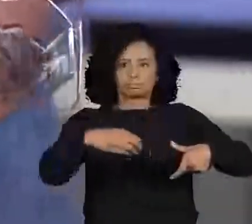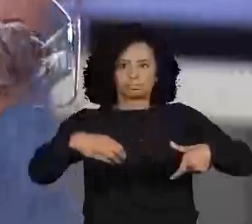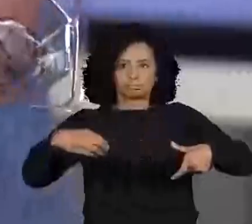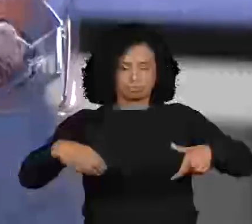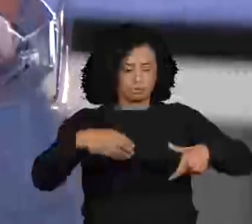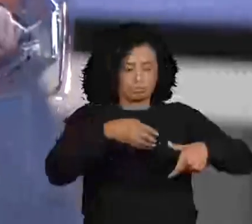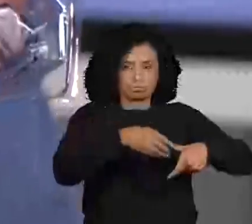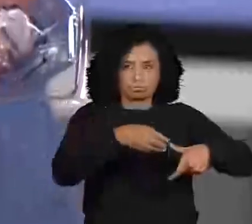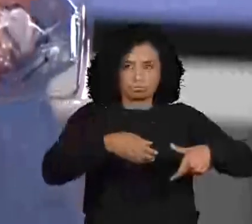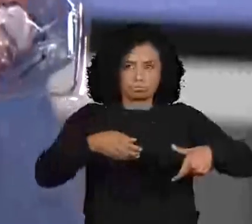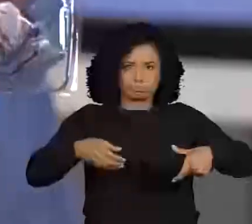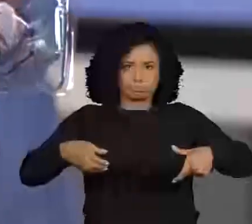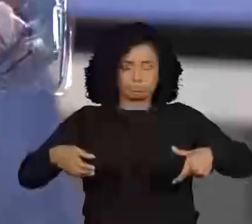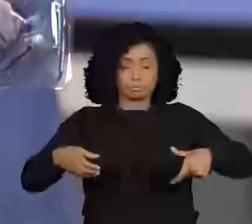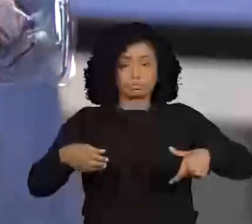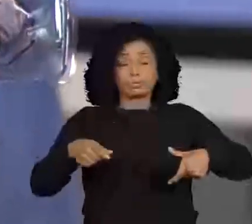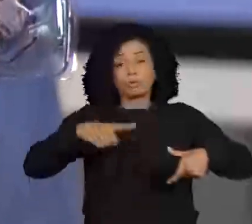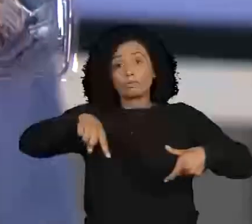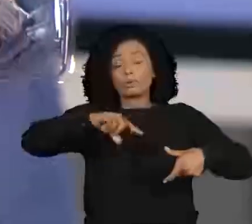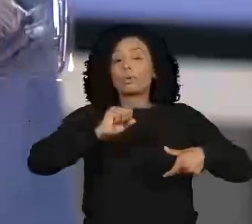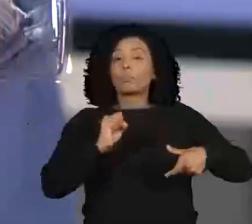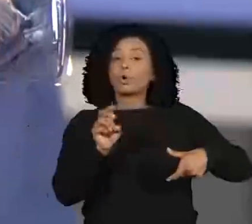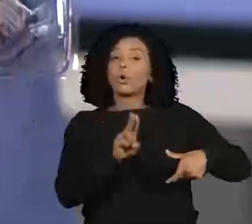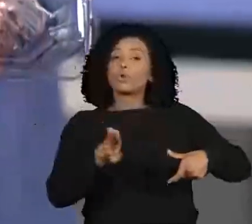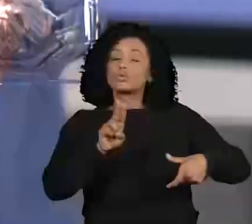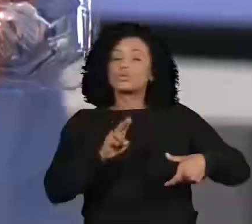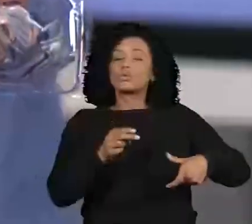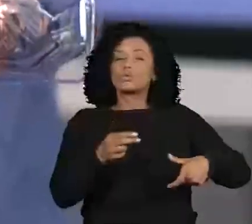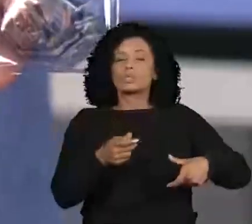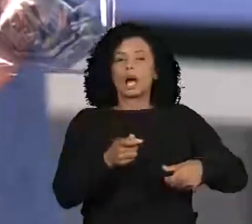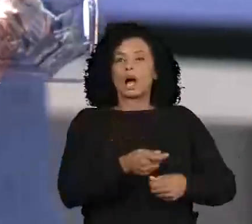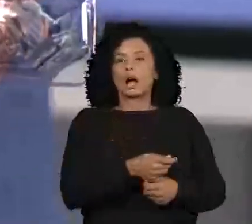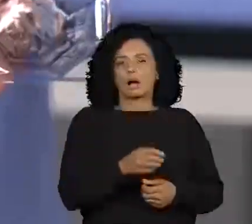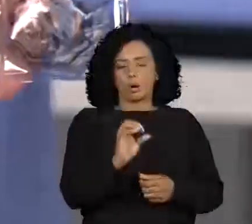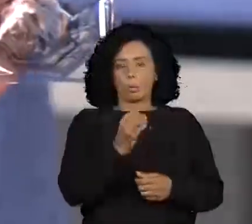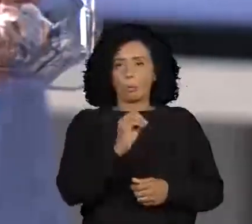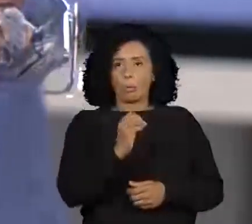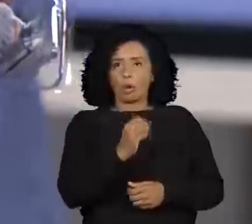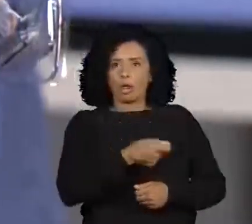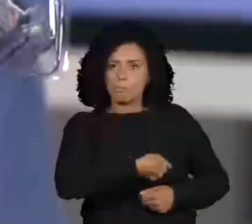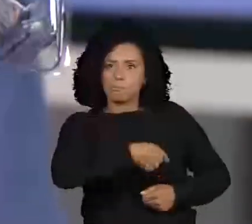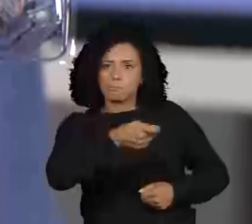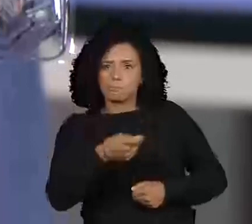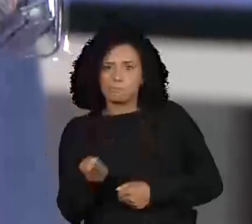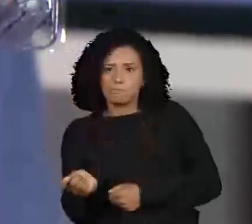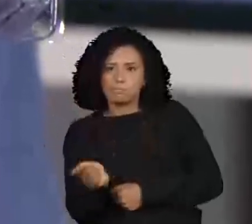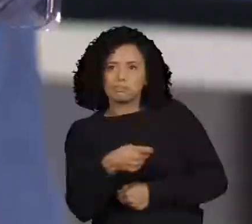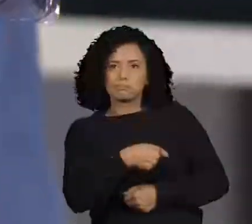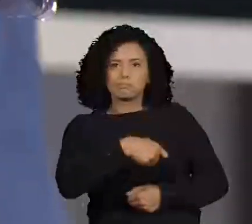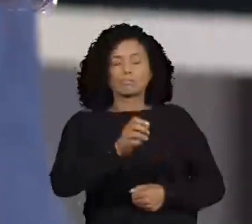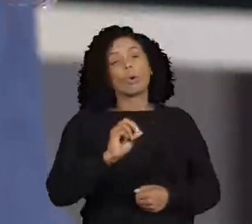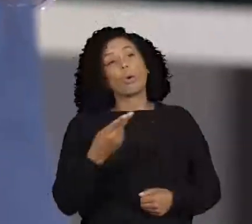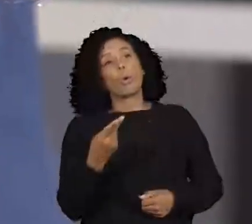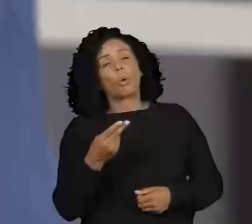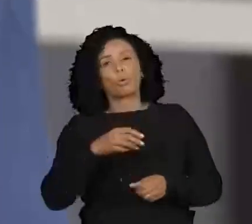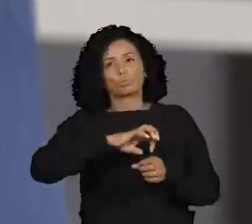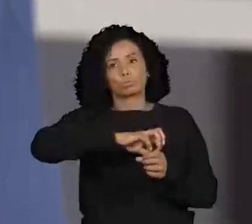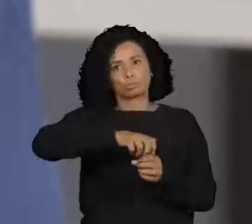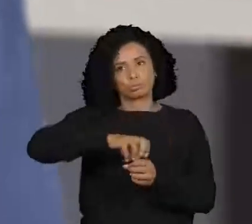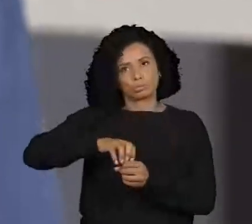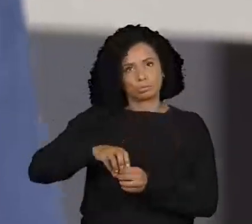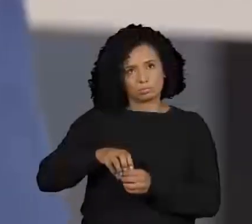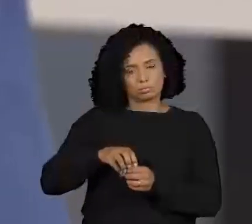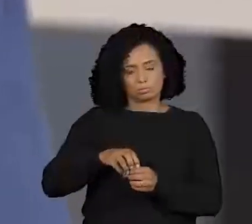e a gente pode pegar a bolinha de pingue-pongue ou tampinhas para gente fazer a nossa